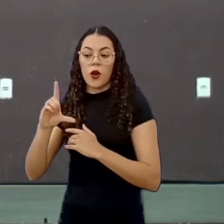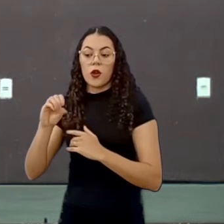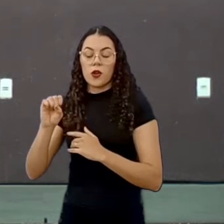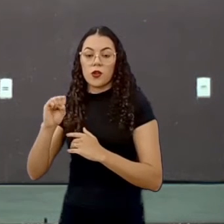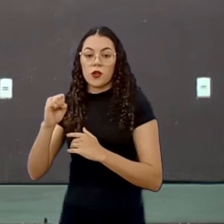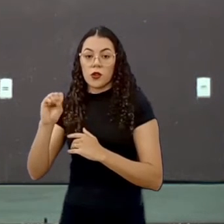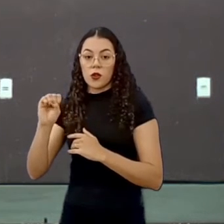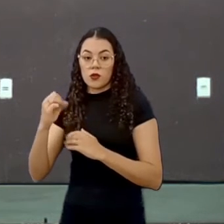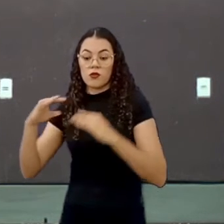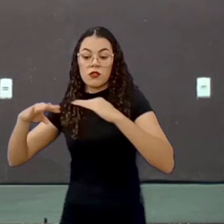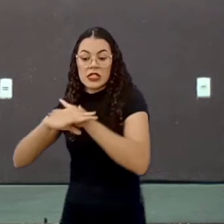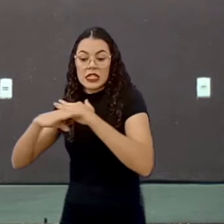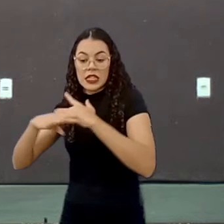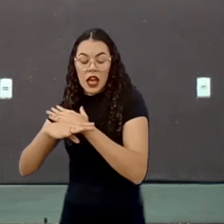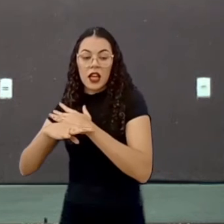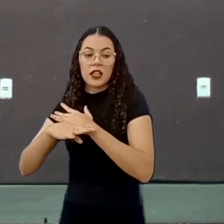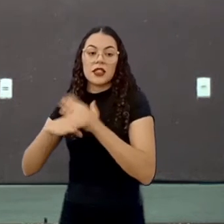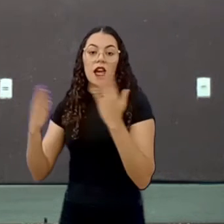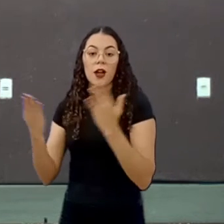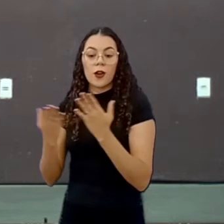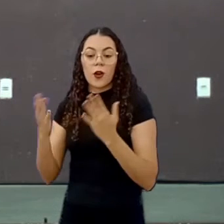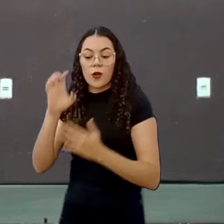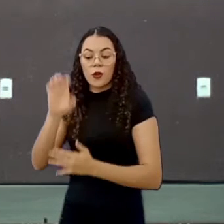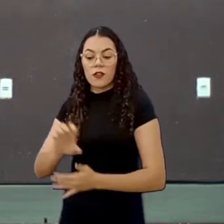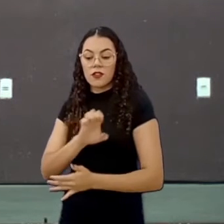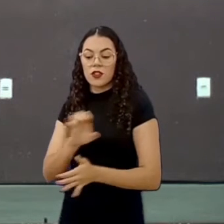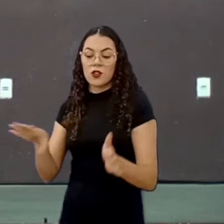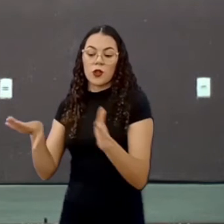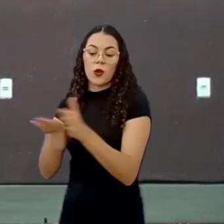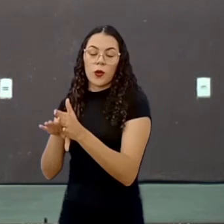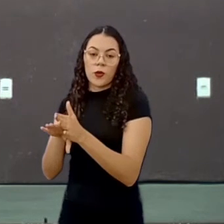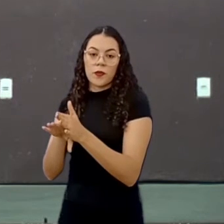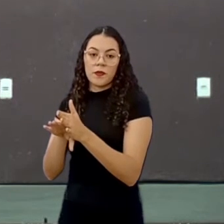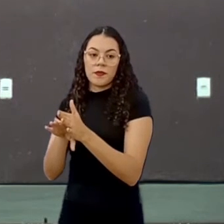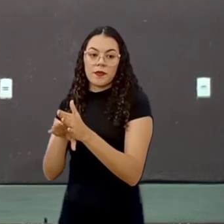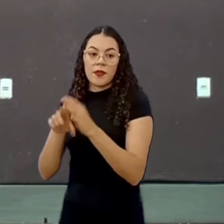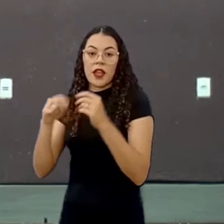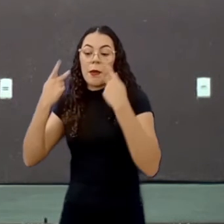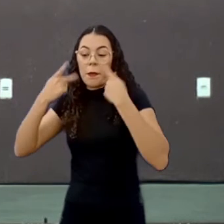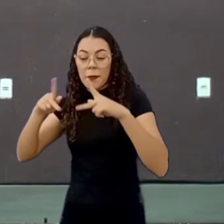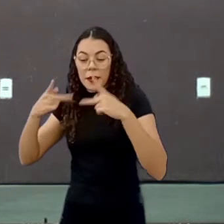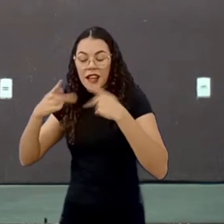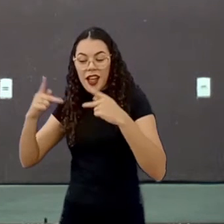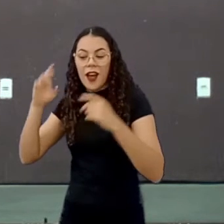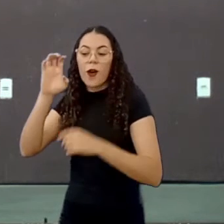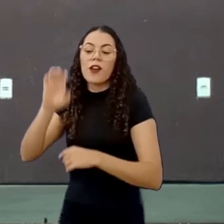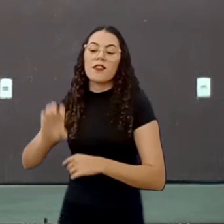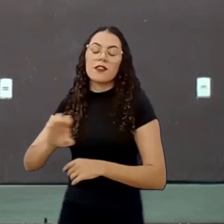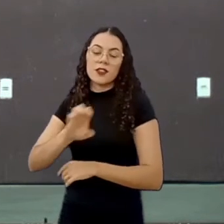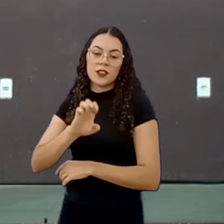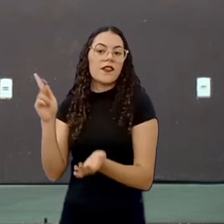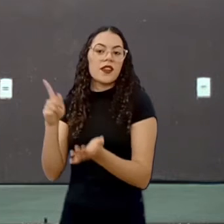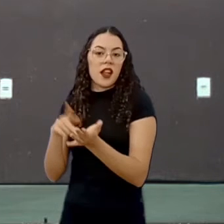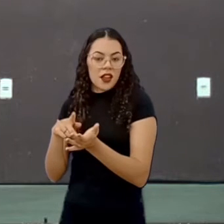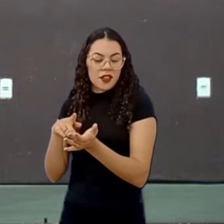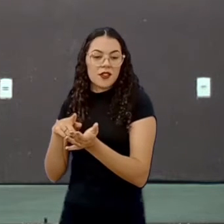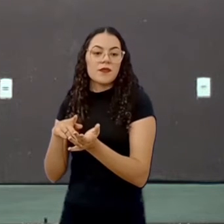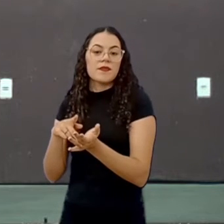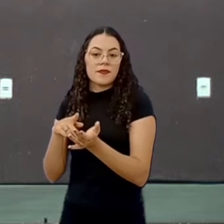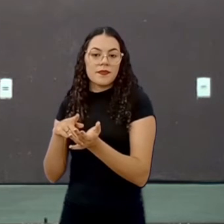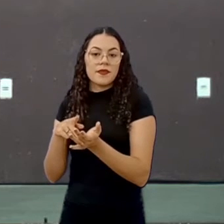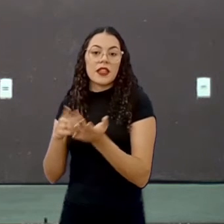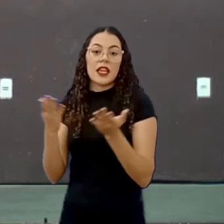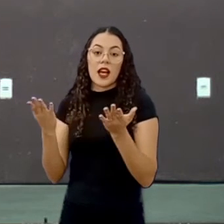uma cidade na qual agora o evangelho havia chegado, graças à pregação do evangelho, e que agora recebe uma